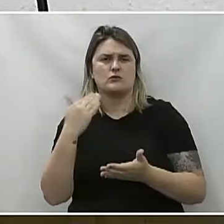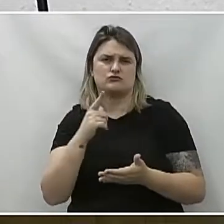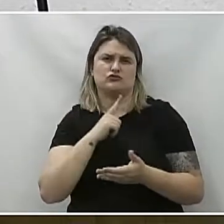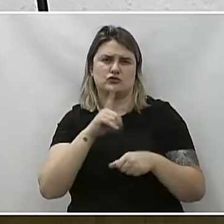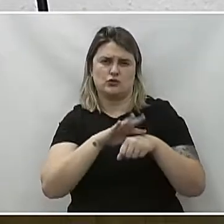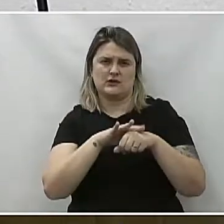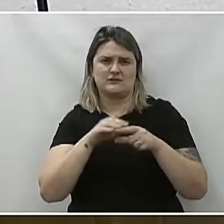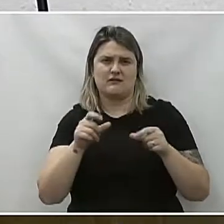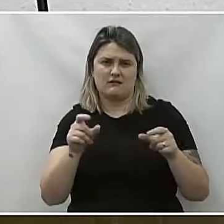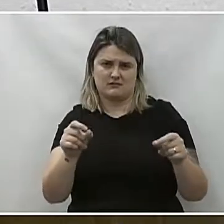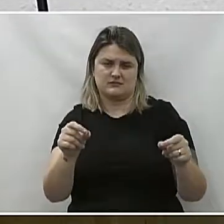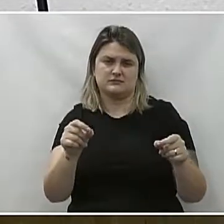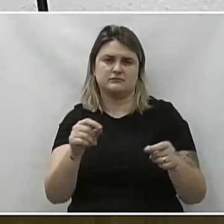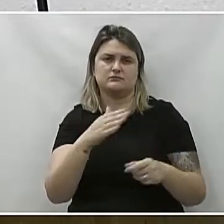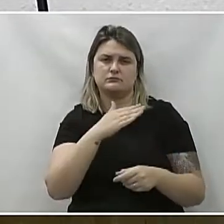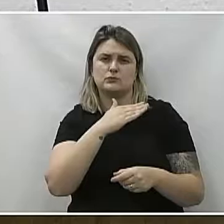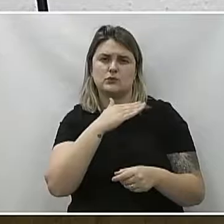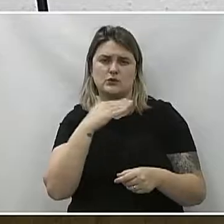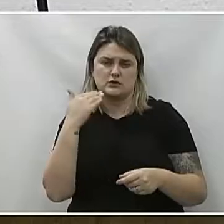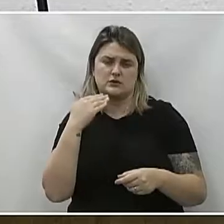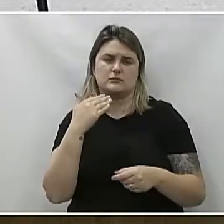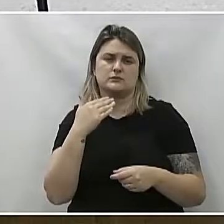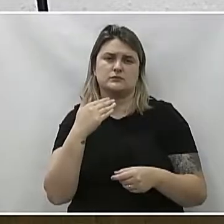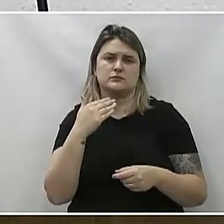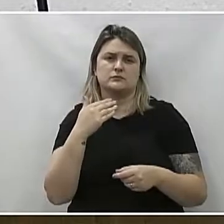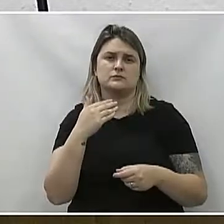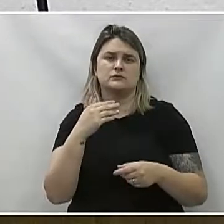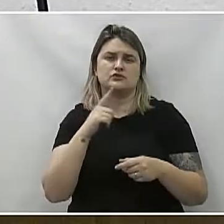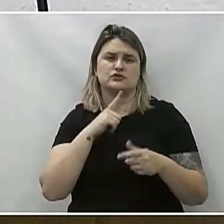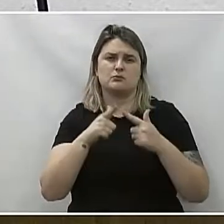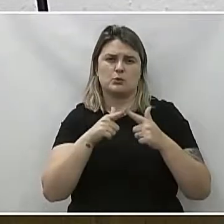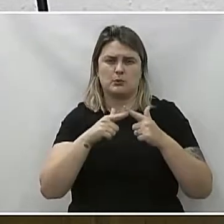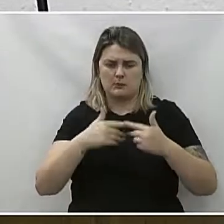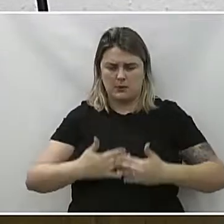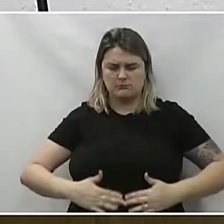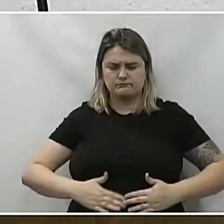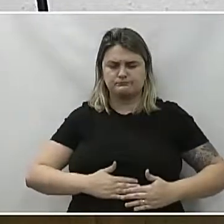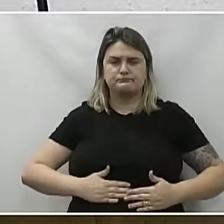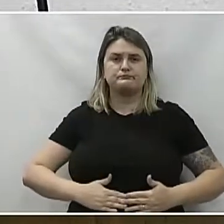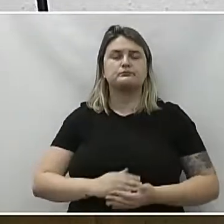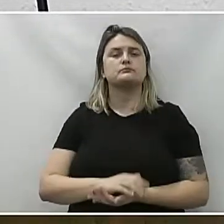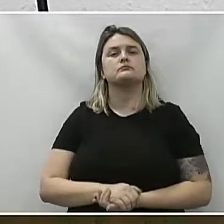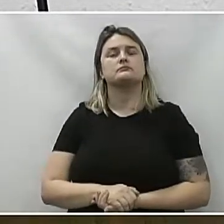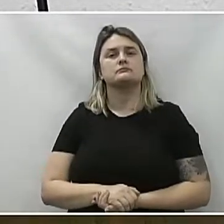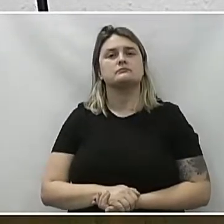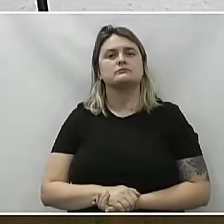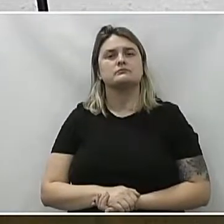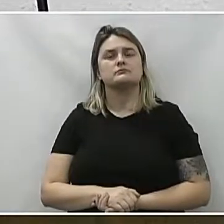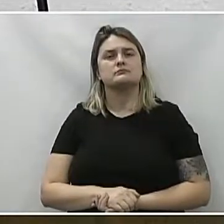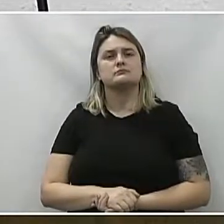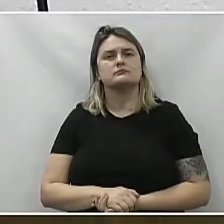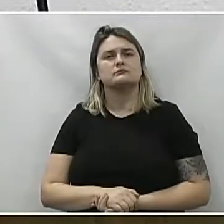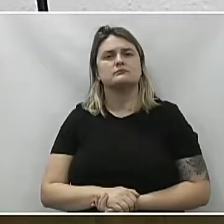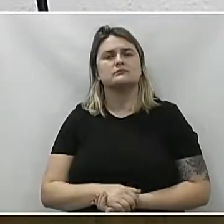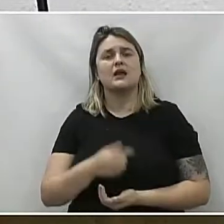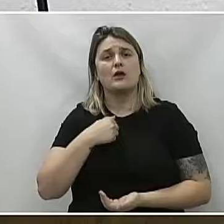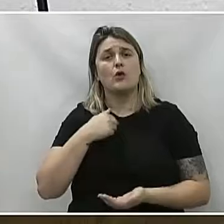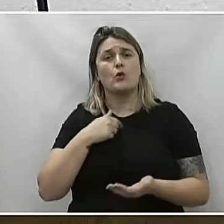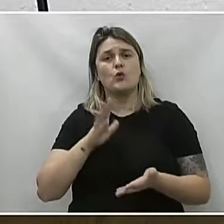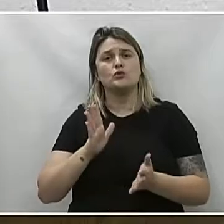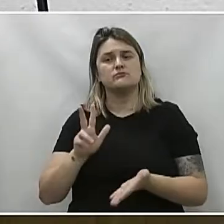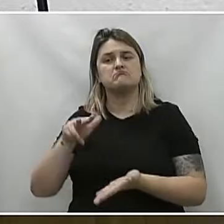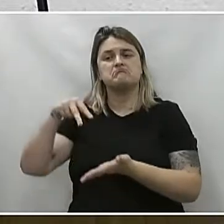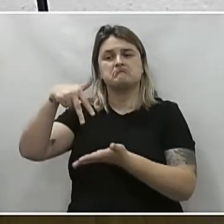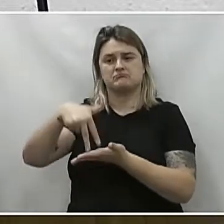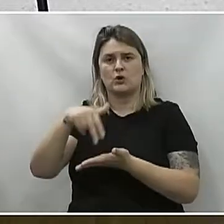Ele faleceu, vítima de um câncer de vias biliares. Só que eu vim até aqui